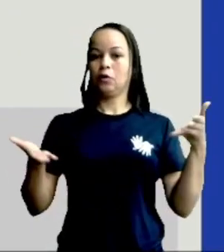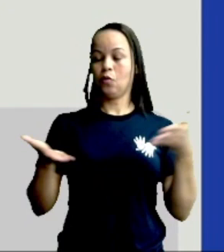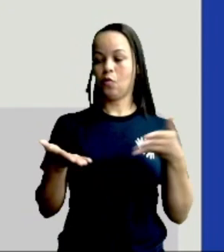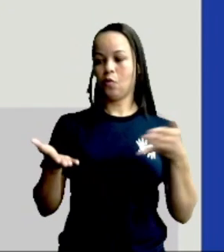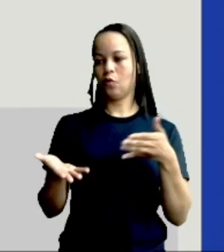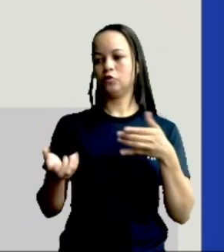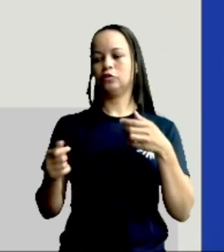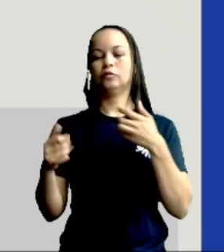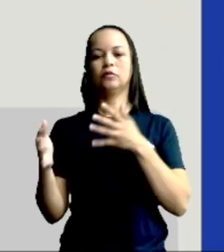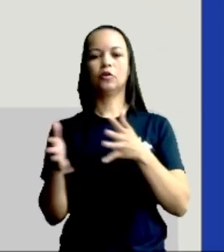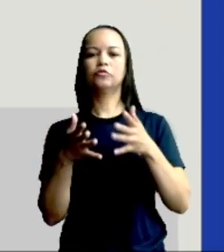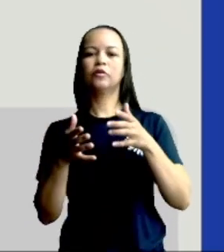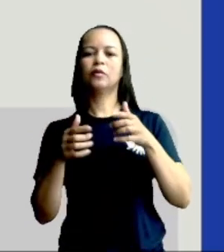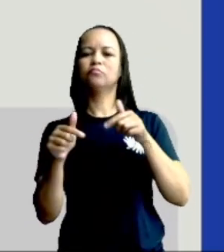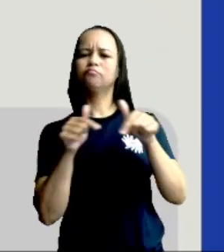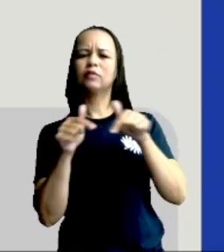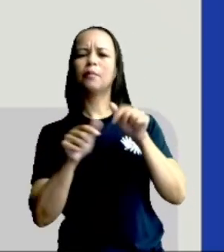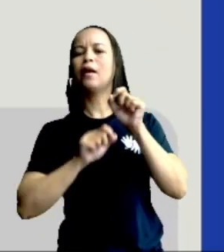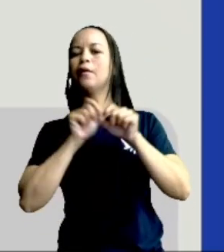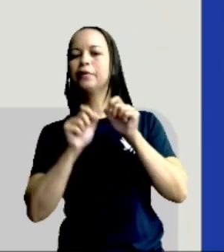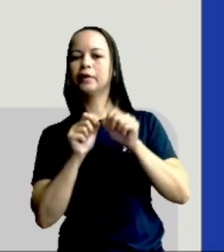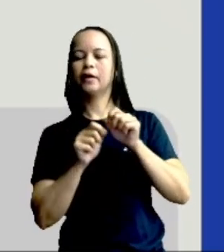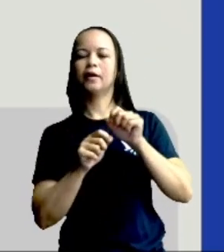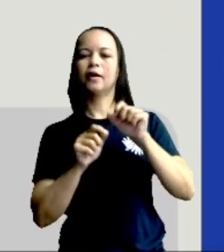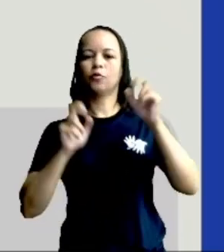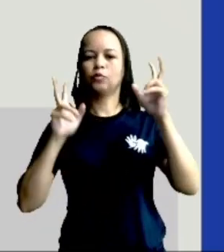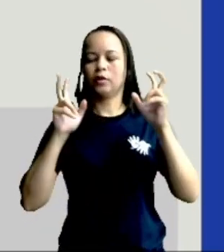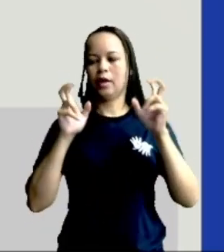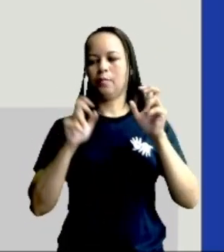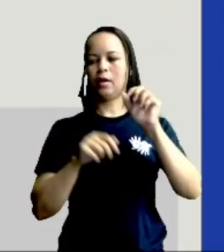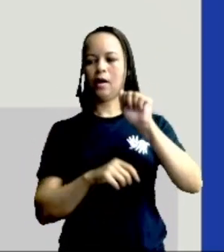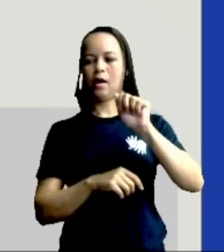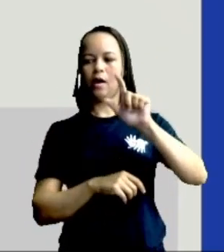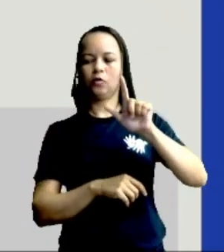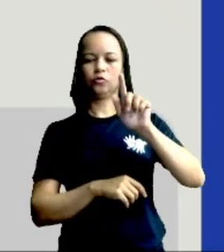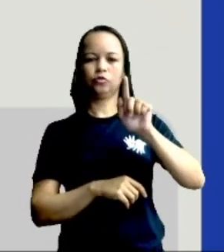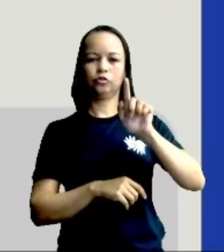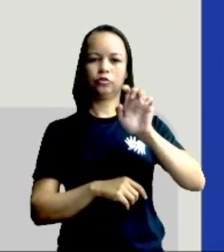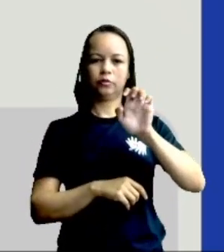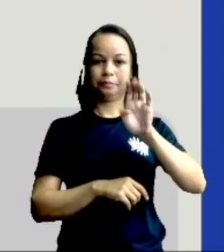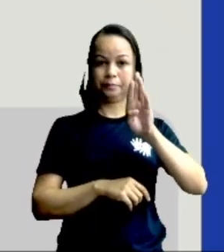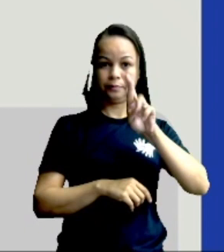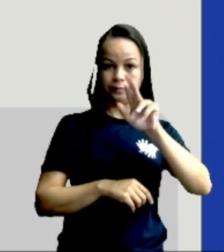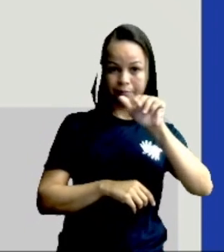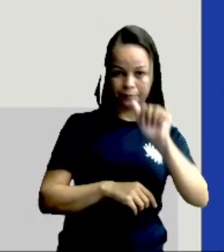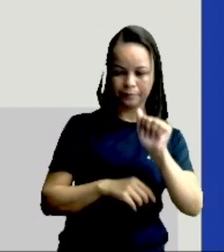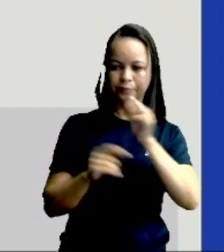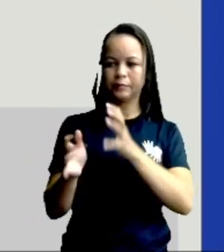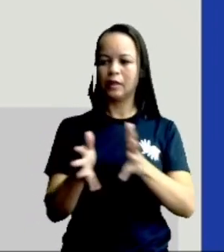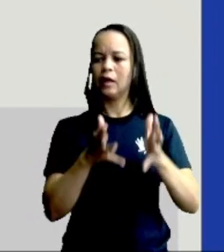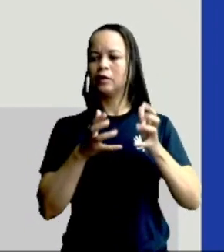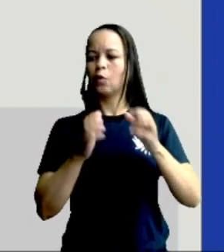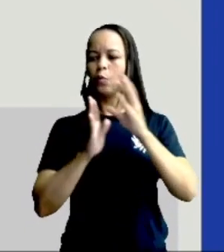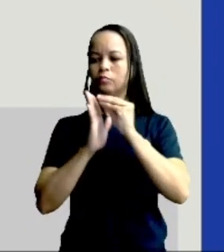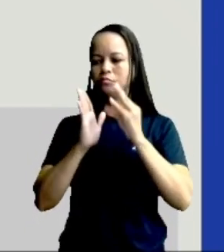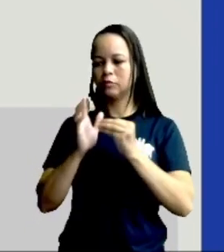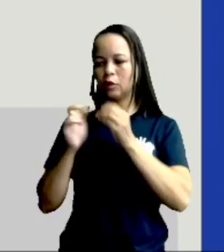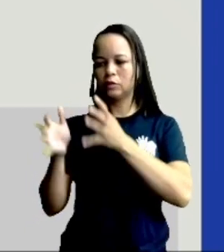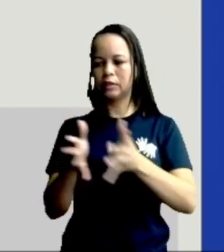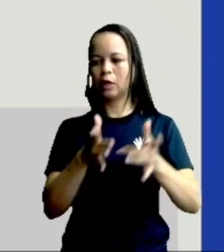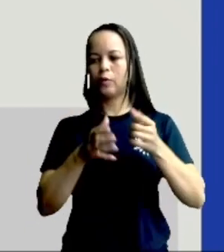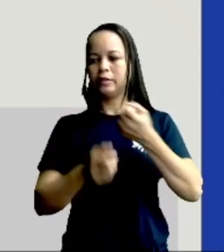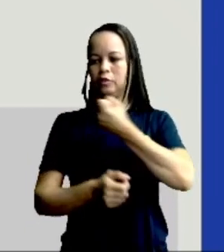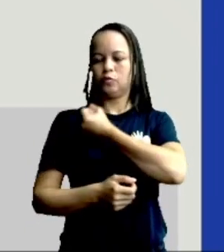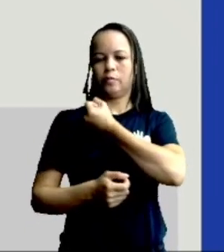tratar sobre álgebra, sequências numéricas recursivas, reconhecimento de padrões em sequências numéricas para